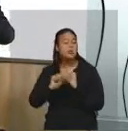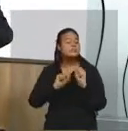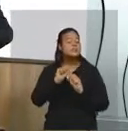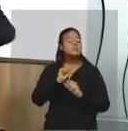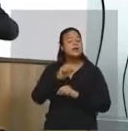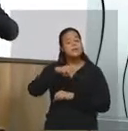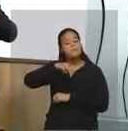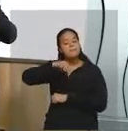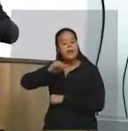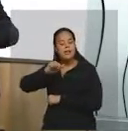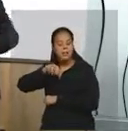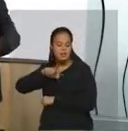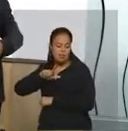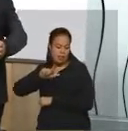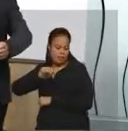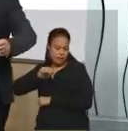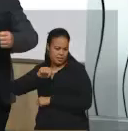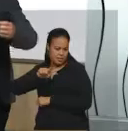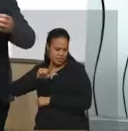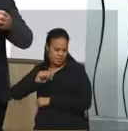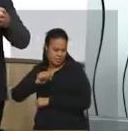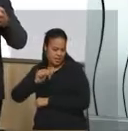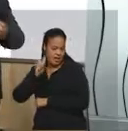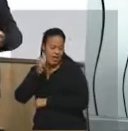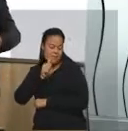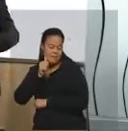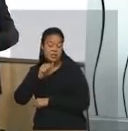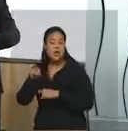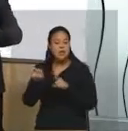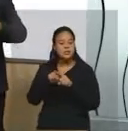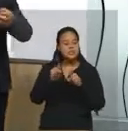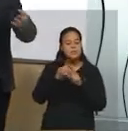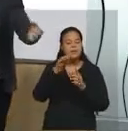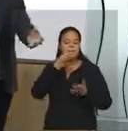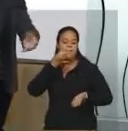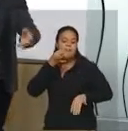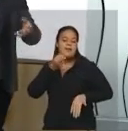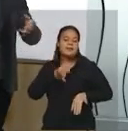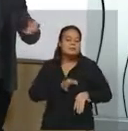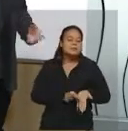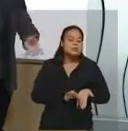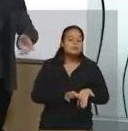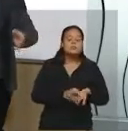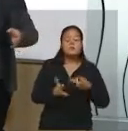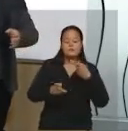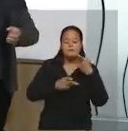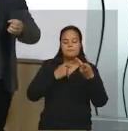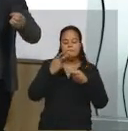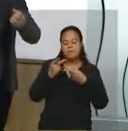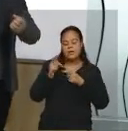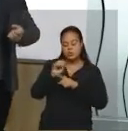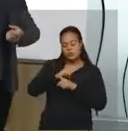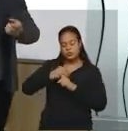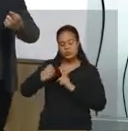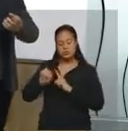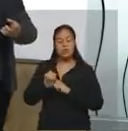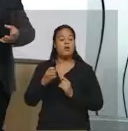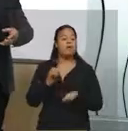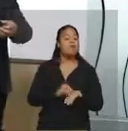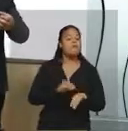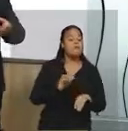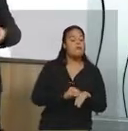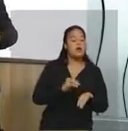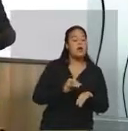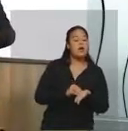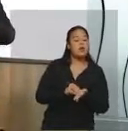uma crítica social. Ela faz uma crítica, e esta resenha faz uma crítica à falta de